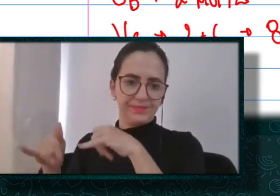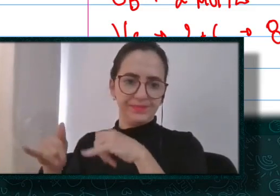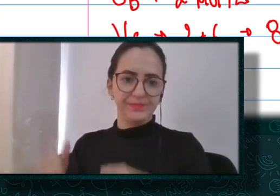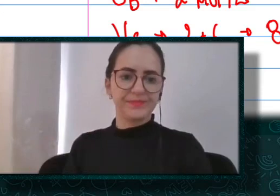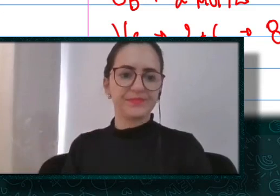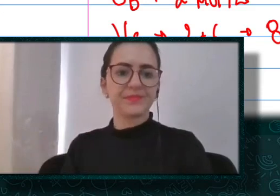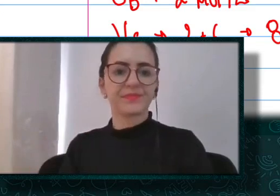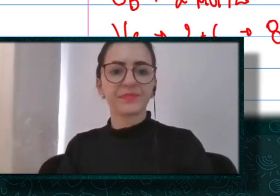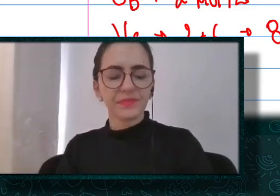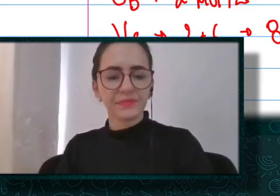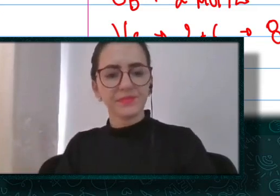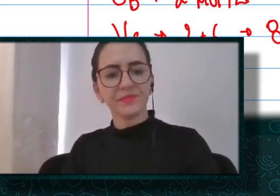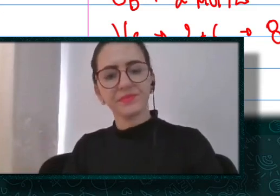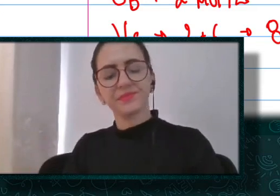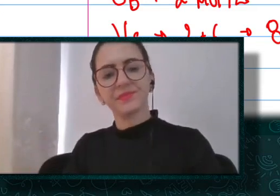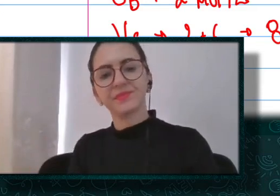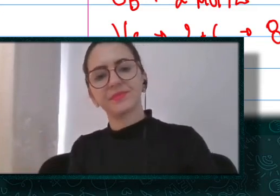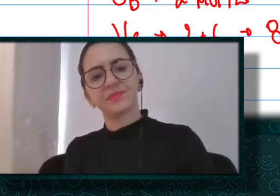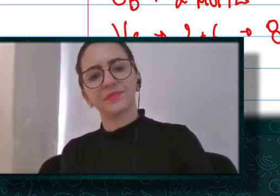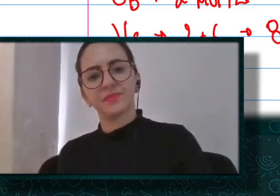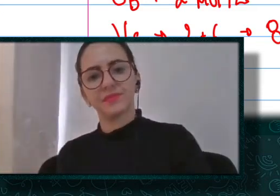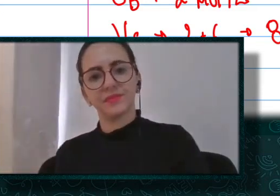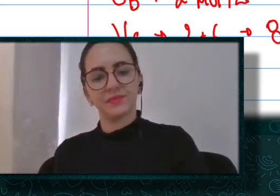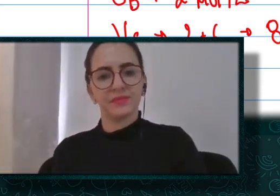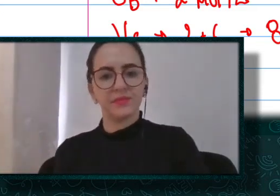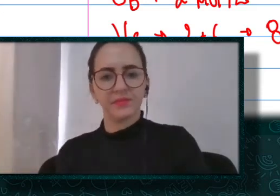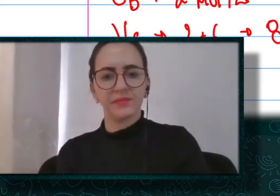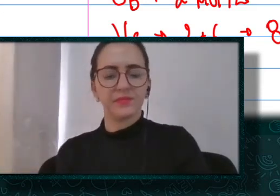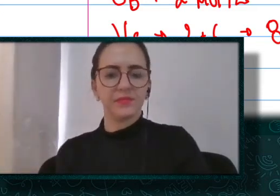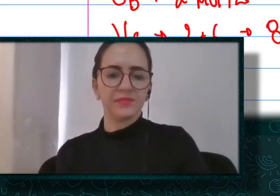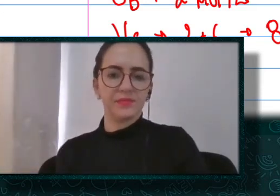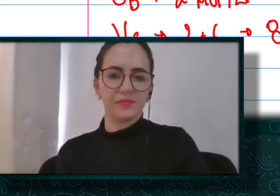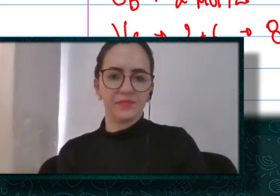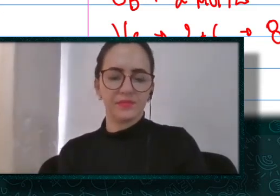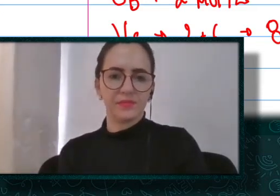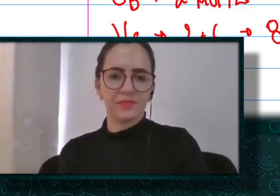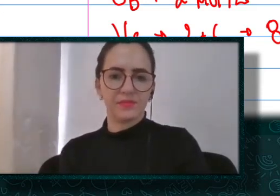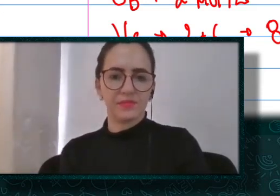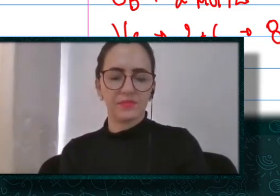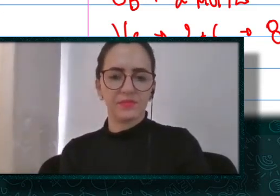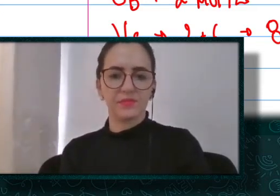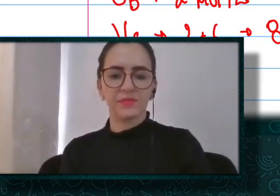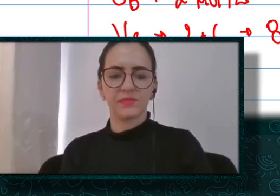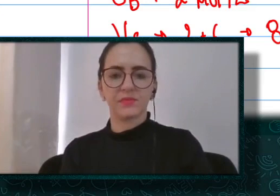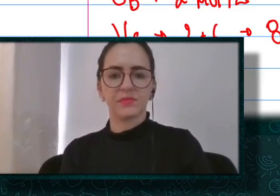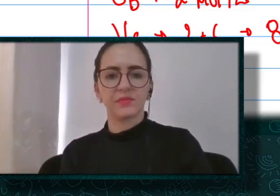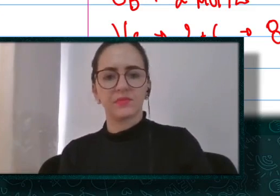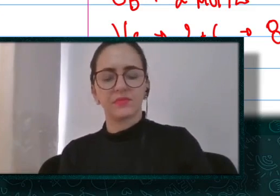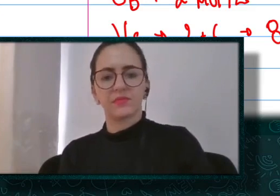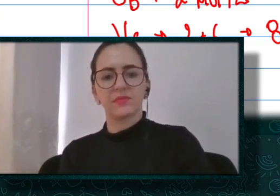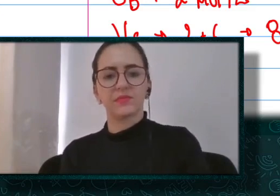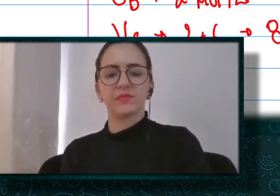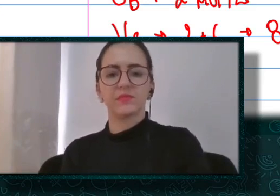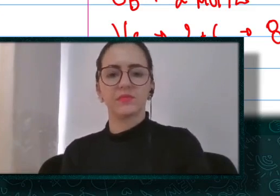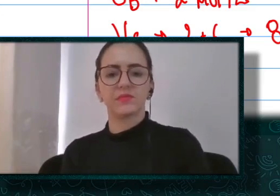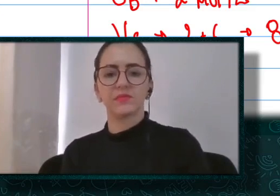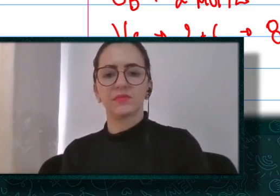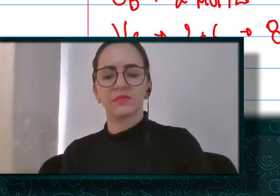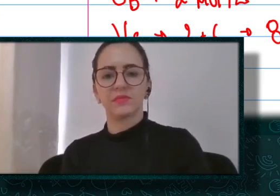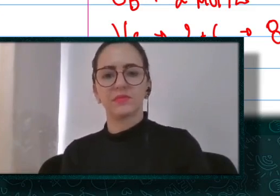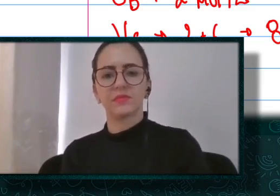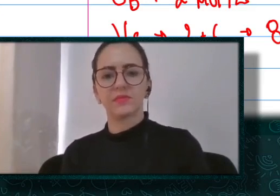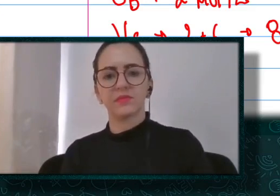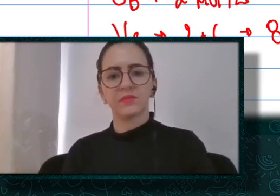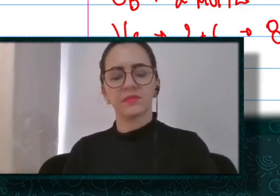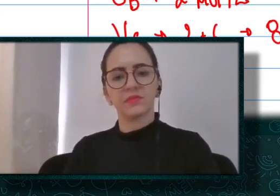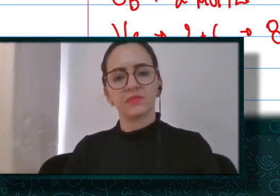B, tá? Solução A, desculpa. Então, qual é a concentração inicial e o volume inicial? É justamente esses de cá, ó,